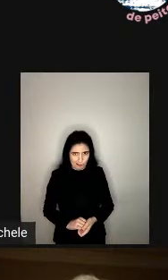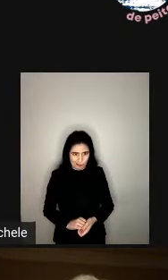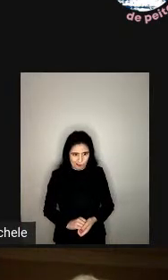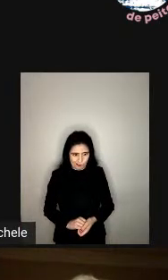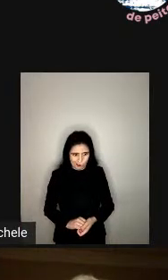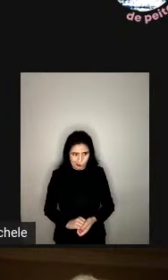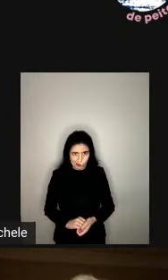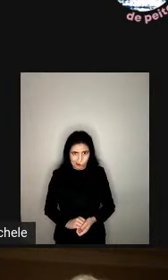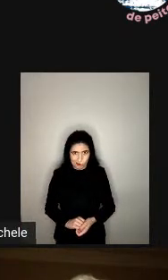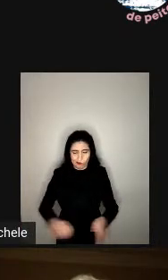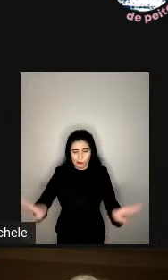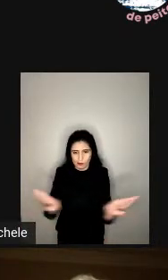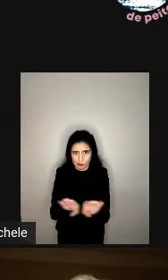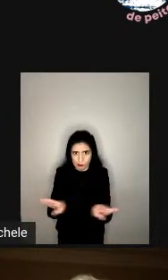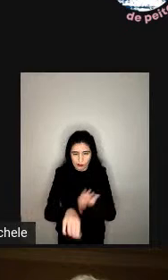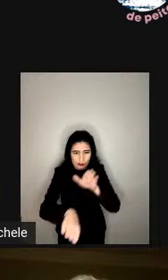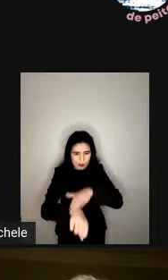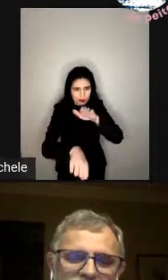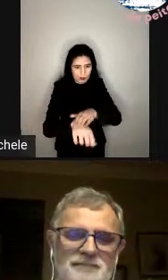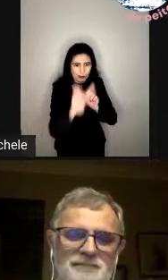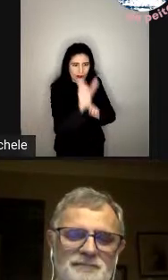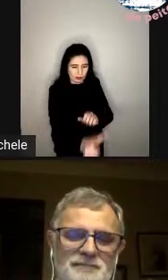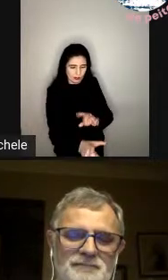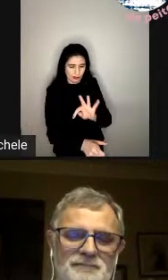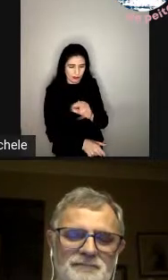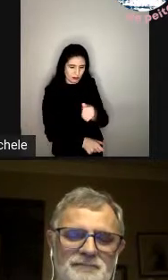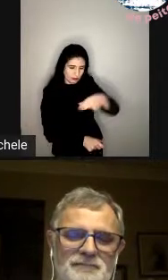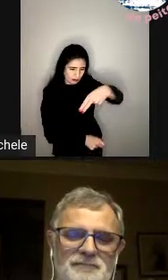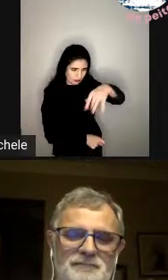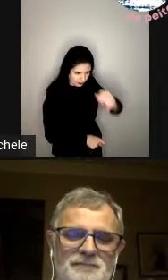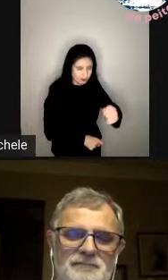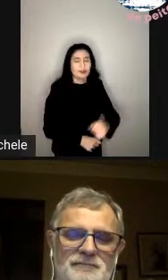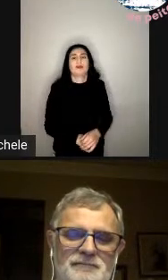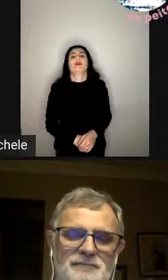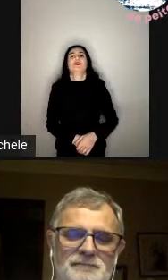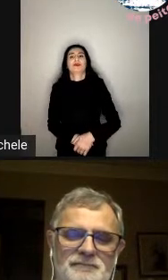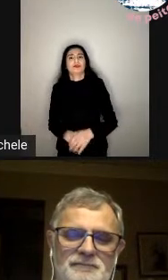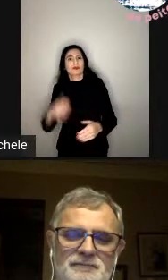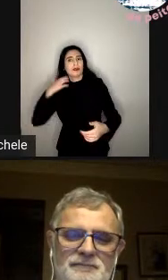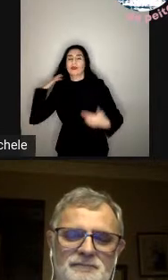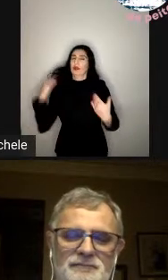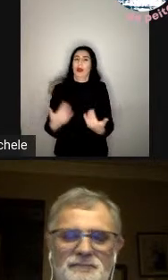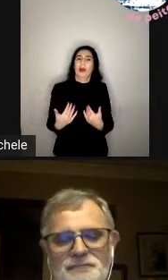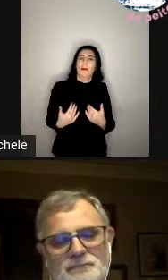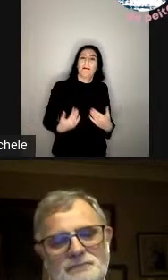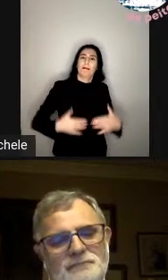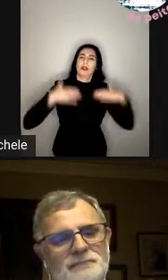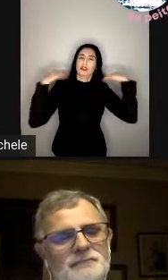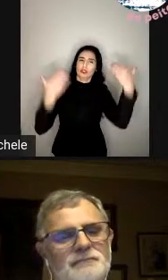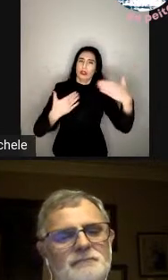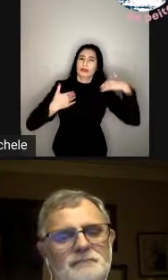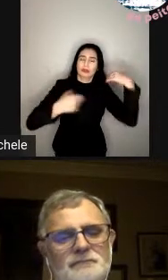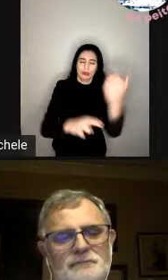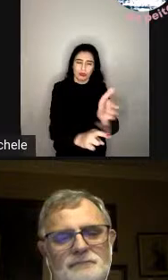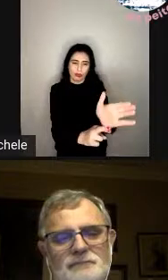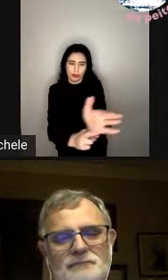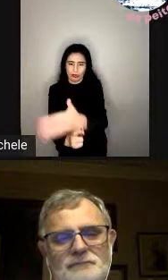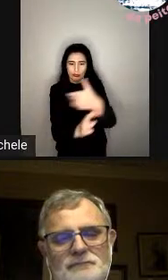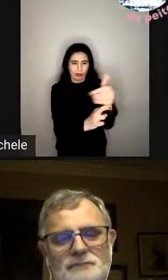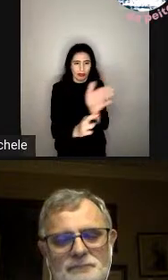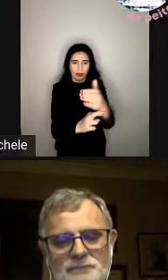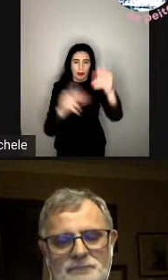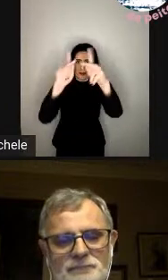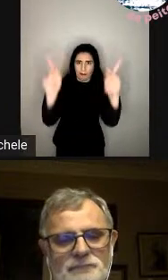Eu também queria chamar a Tânia Gomes, que é embaixadora da Paz, pedagoga, que teve câncer há mais de 10 anos, e